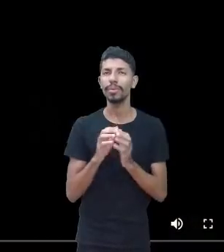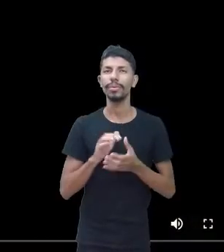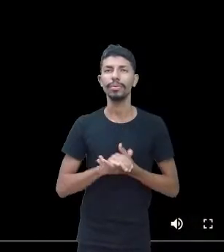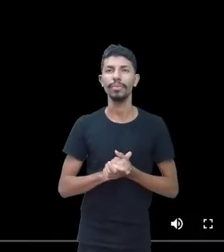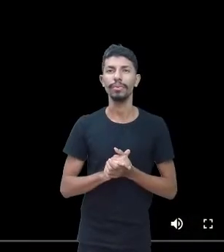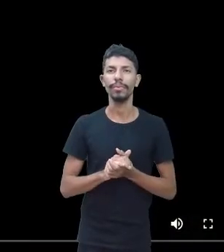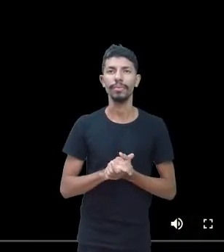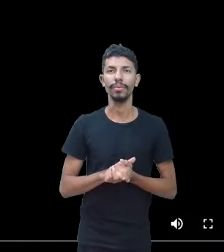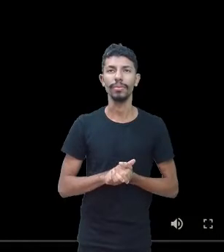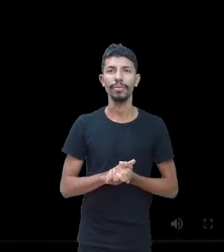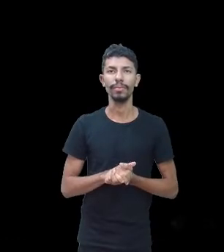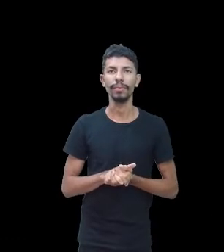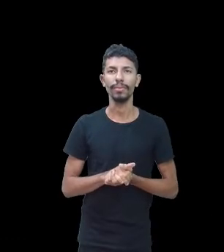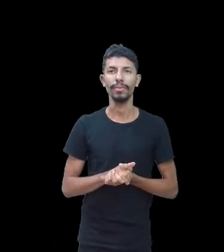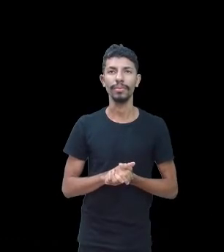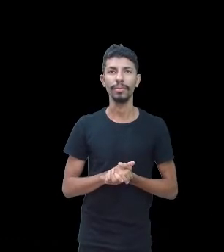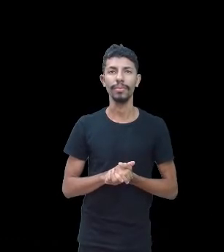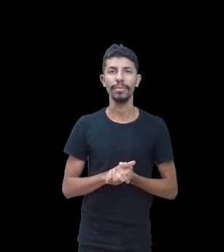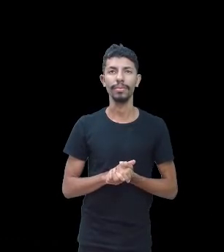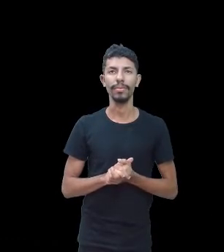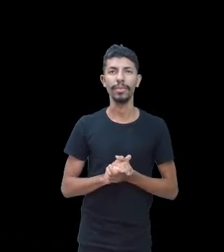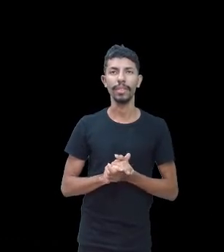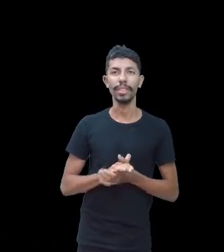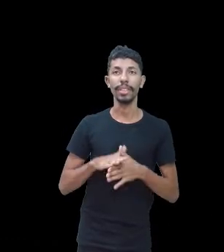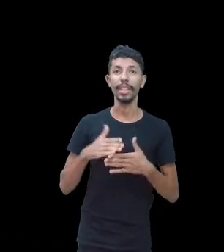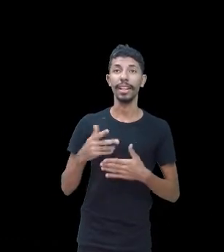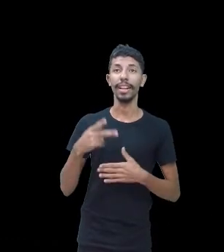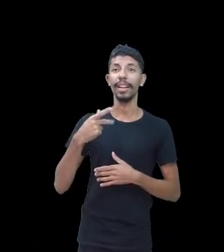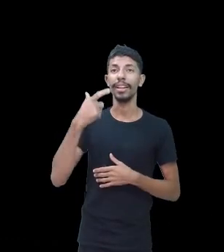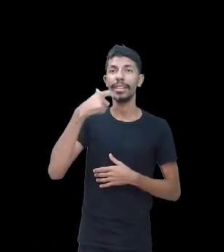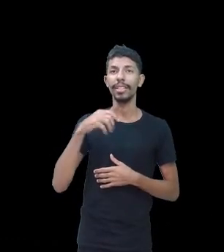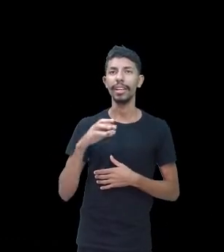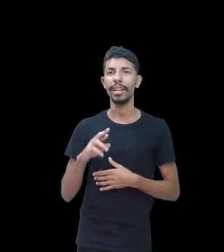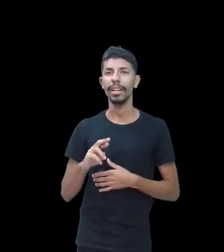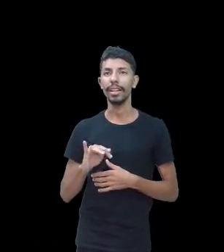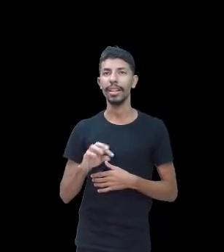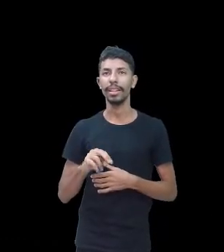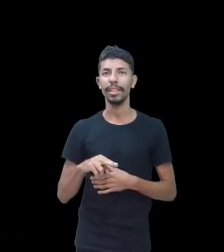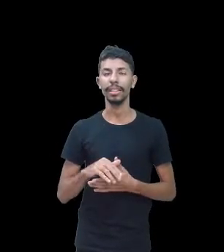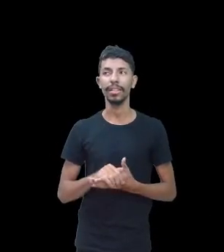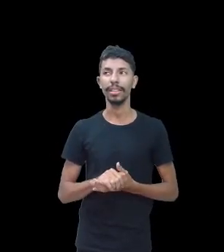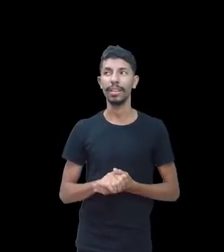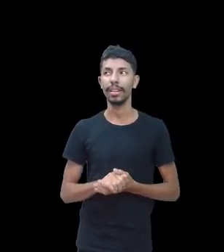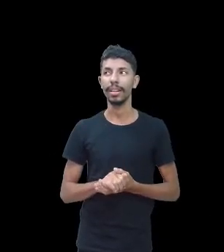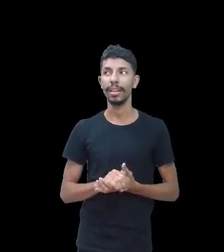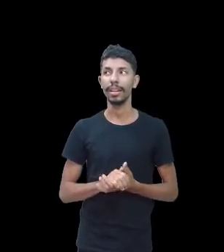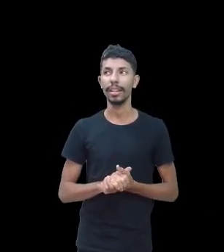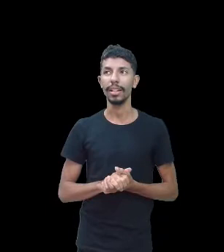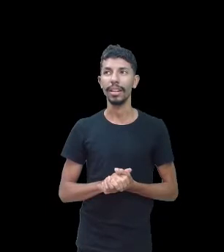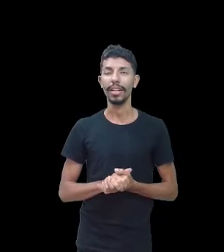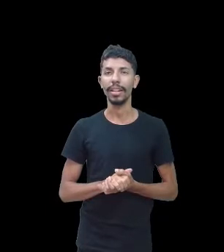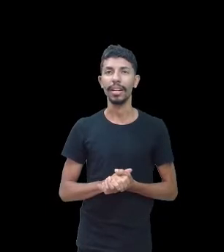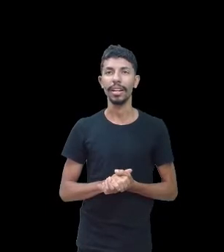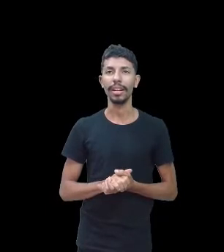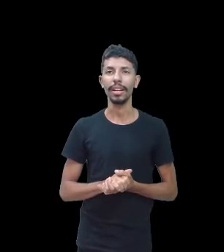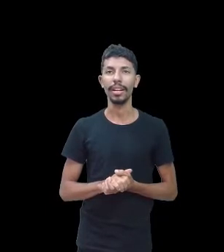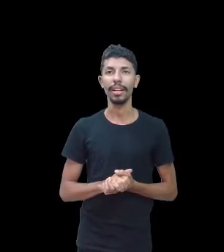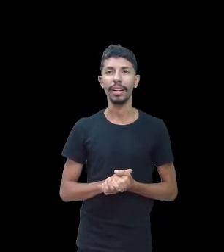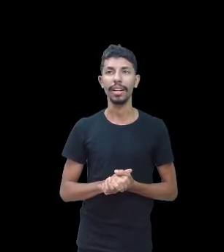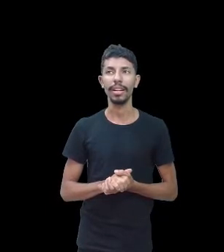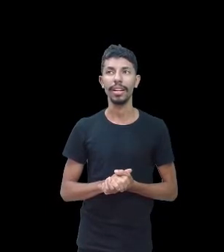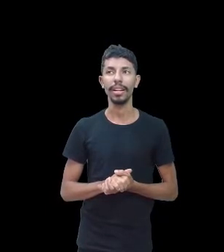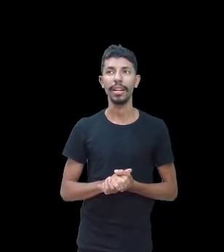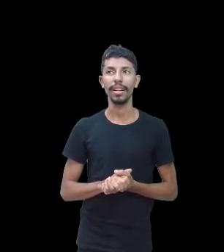Tamo junto, meus compadres. Aqui é Grito Ratão na voz. Tô aqui para dar ideia para vocês. Ó, já chegaram me perguntando mesmo. Vou falar